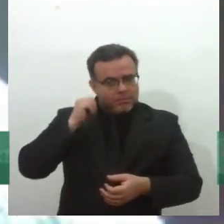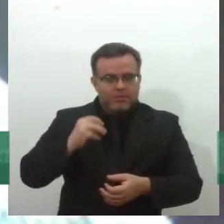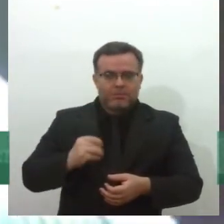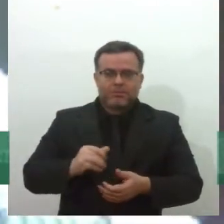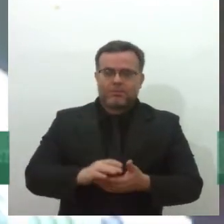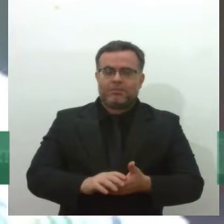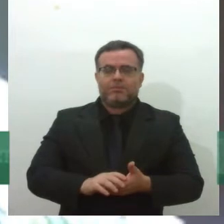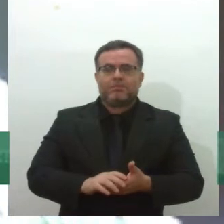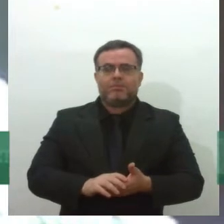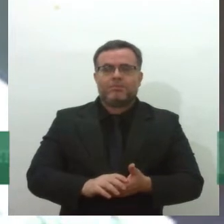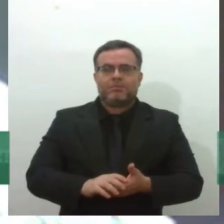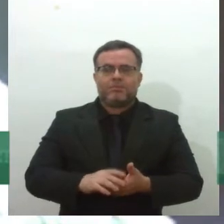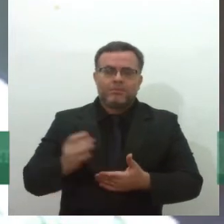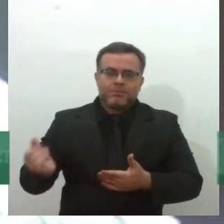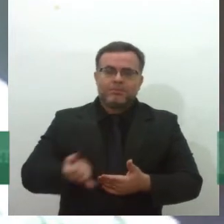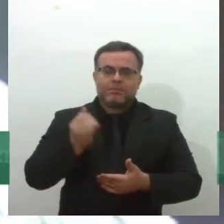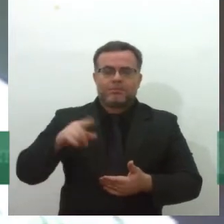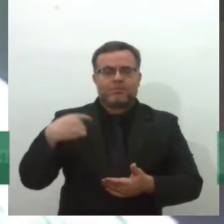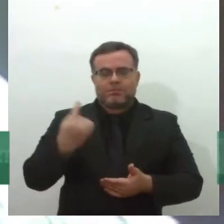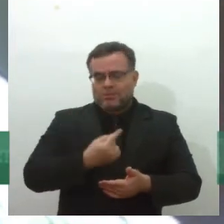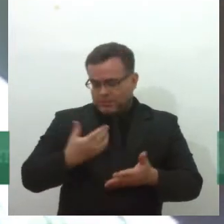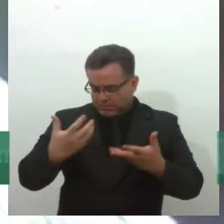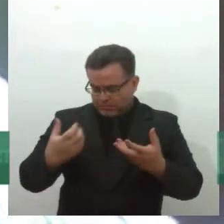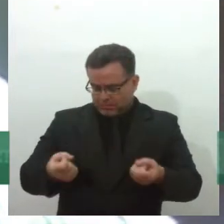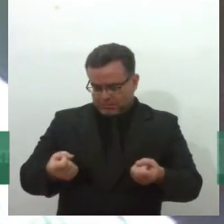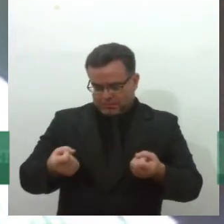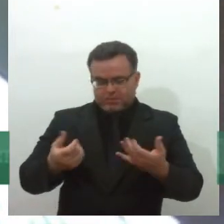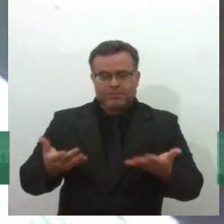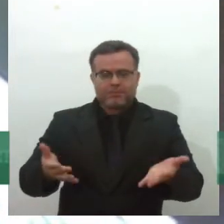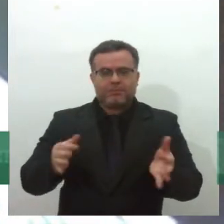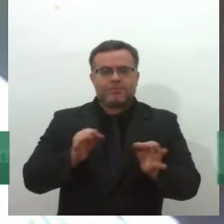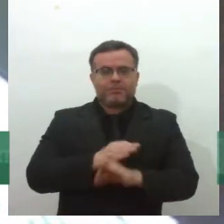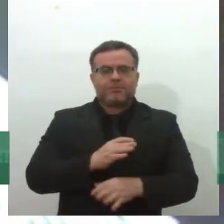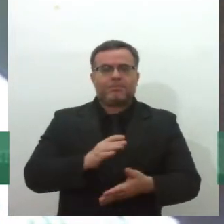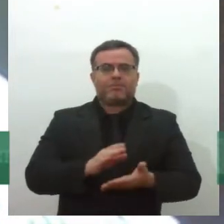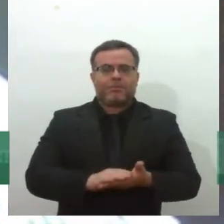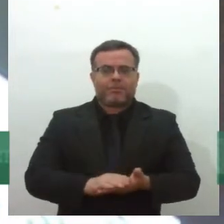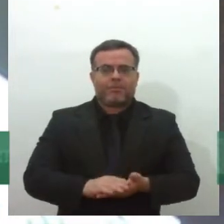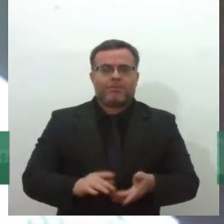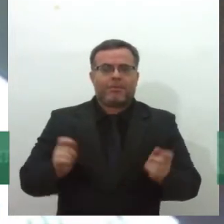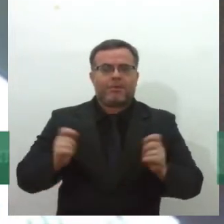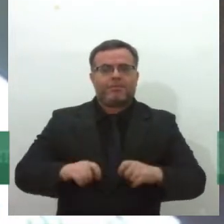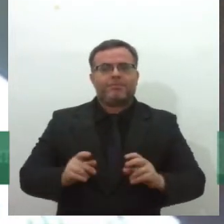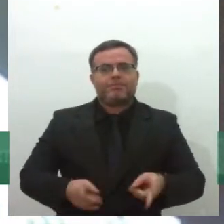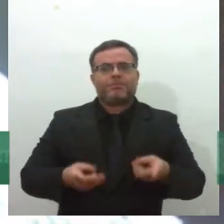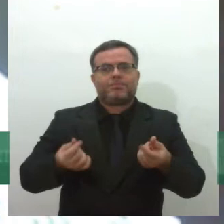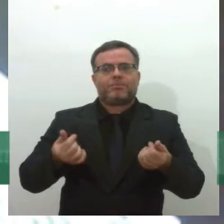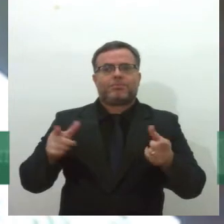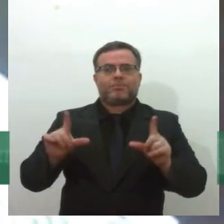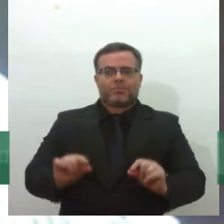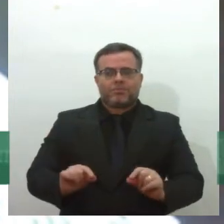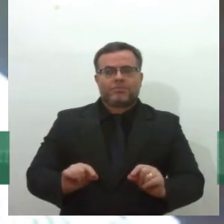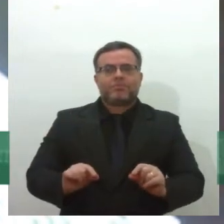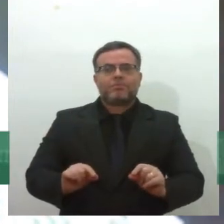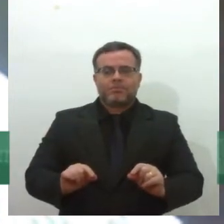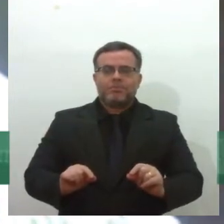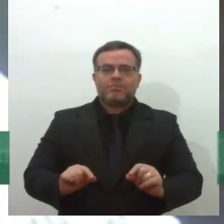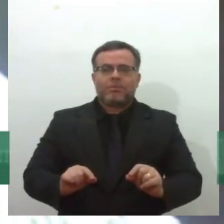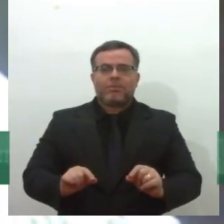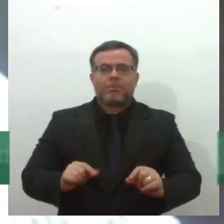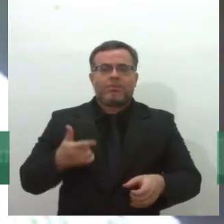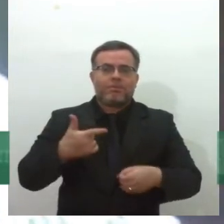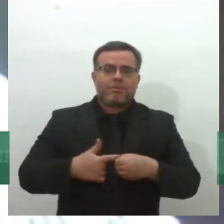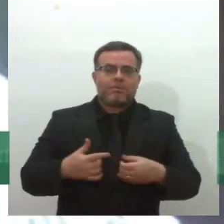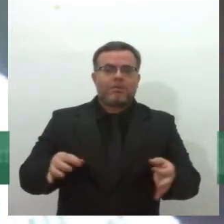então é importante considerarmos o custo de produção para poder reduzir o preço na bomba.